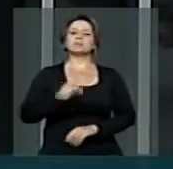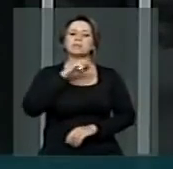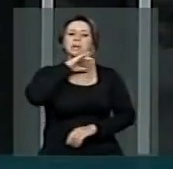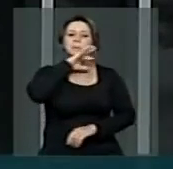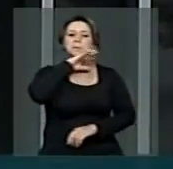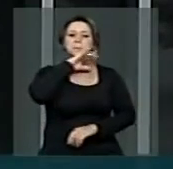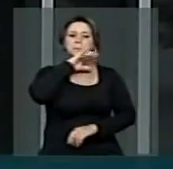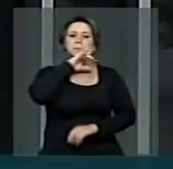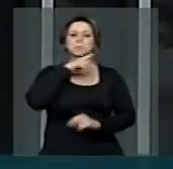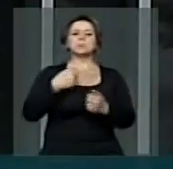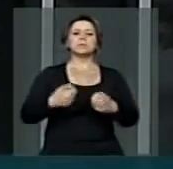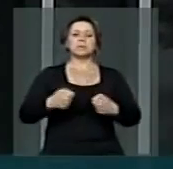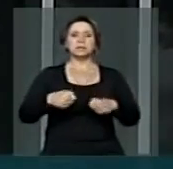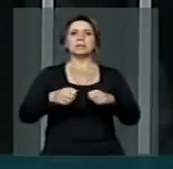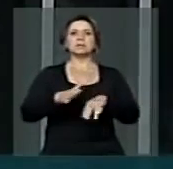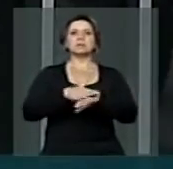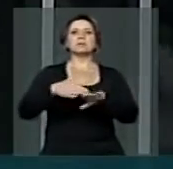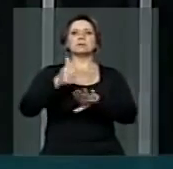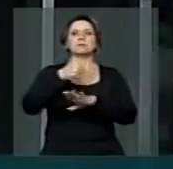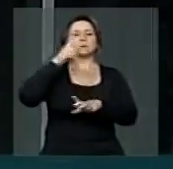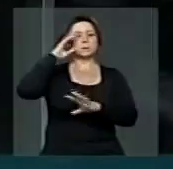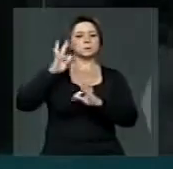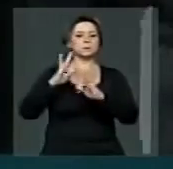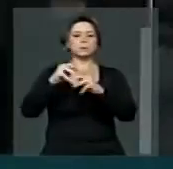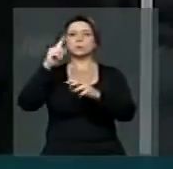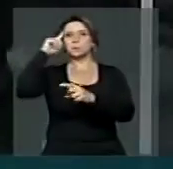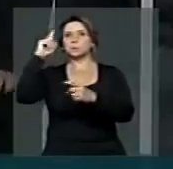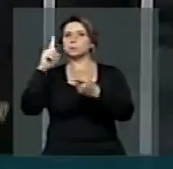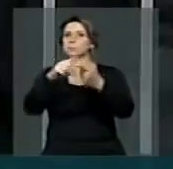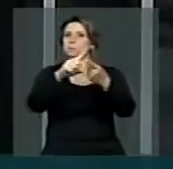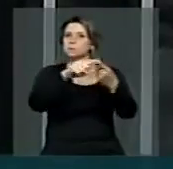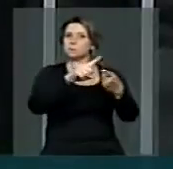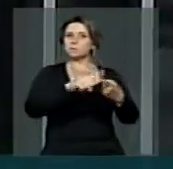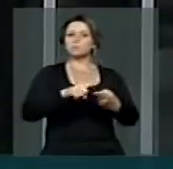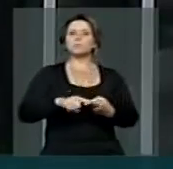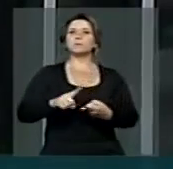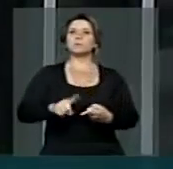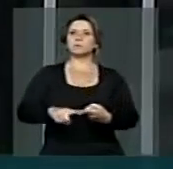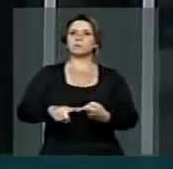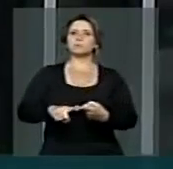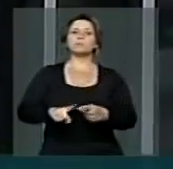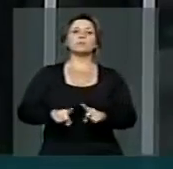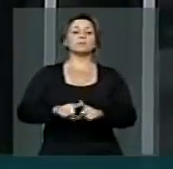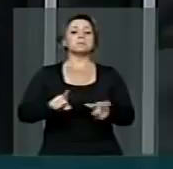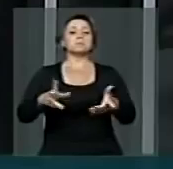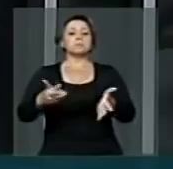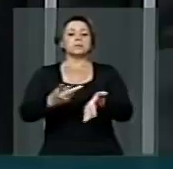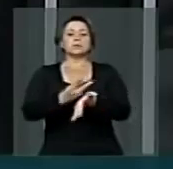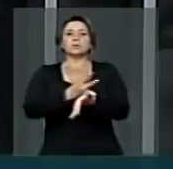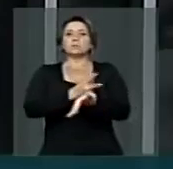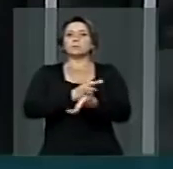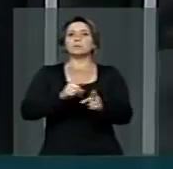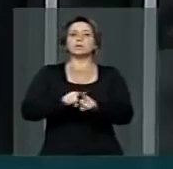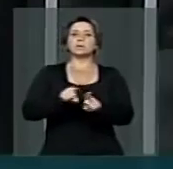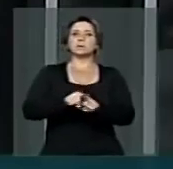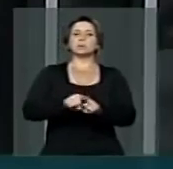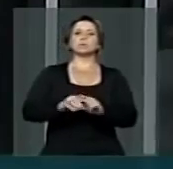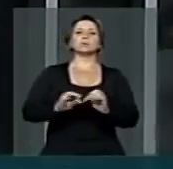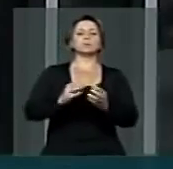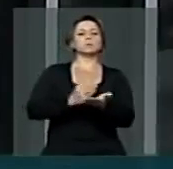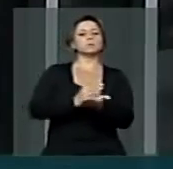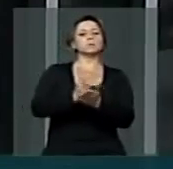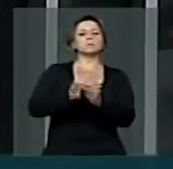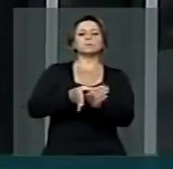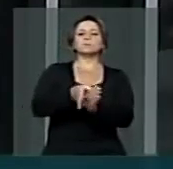nós concordamos. Mas nada impede, senhor presidente, ao contrário, tudo